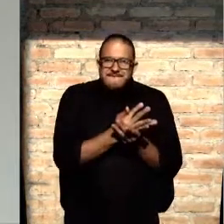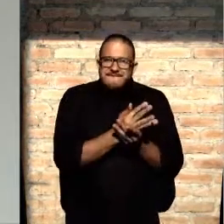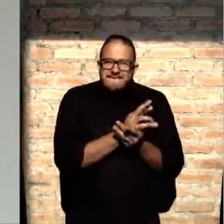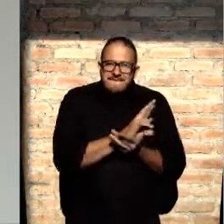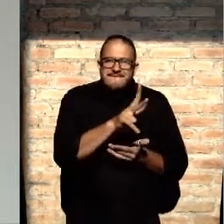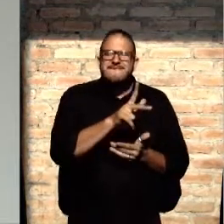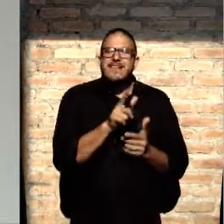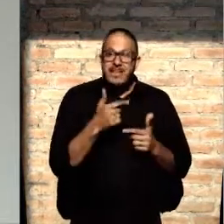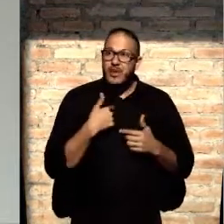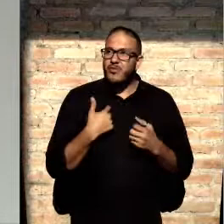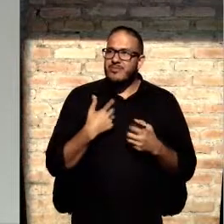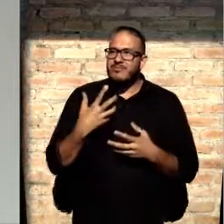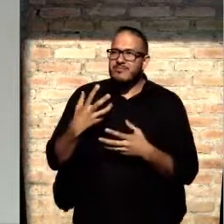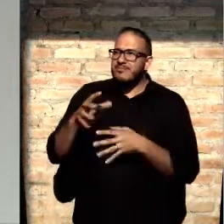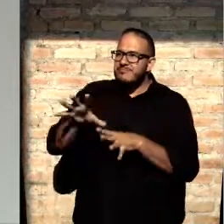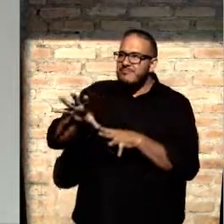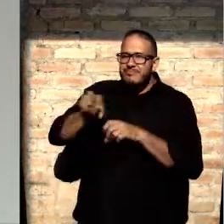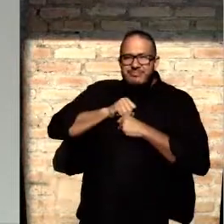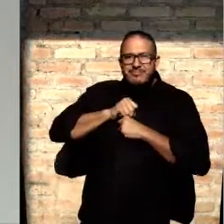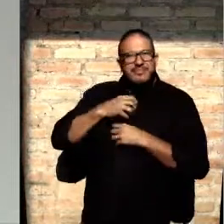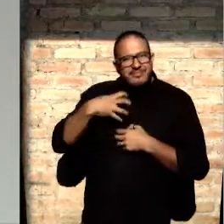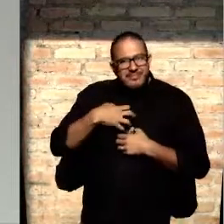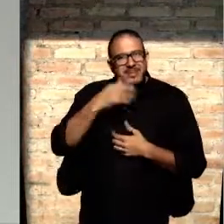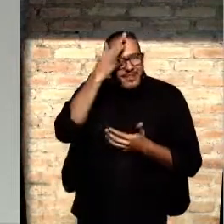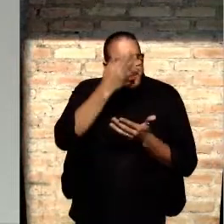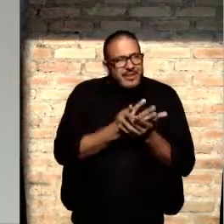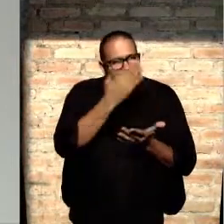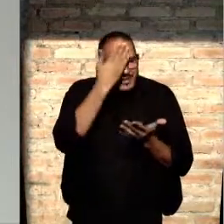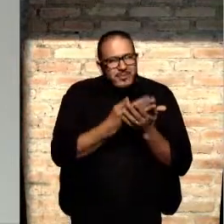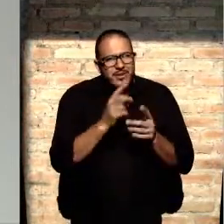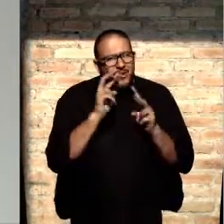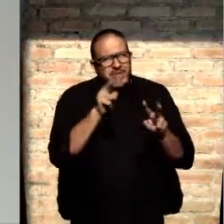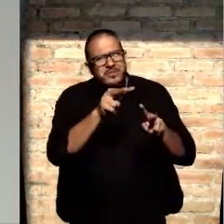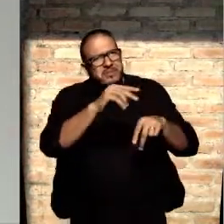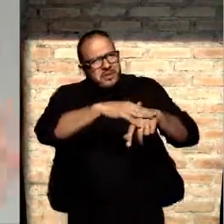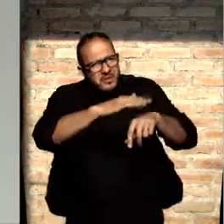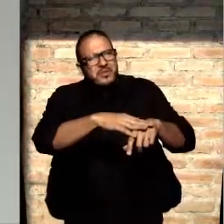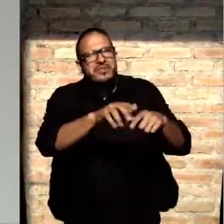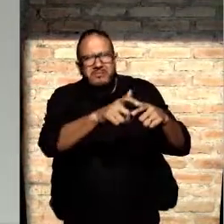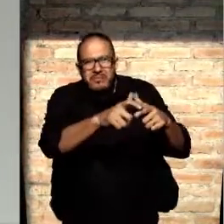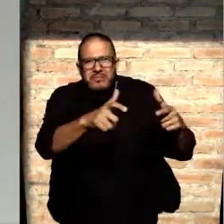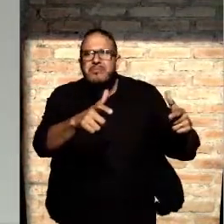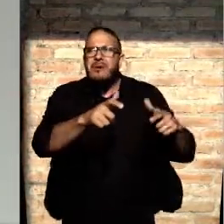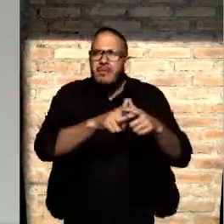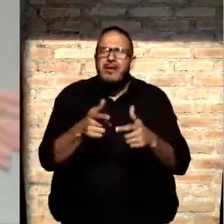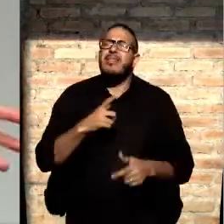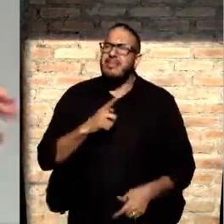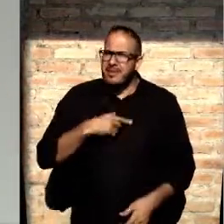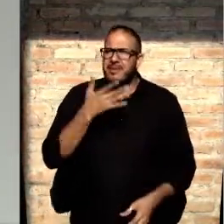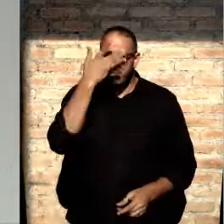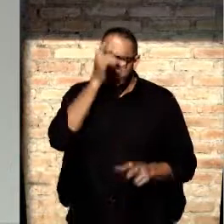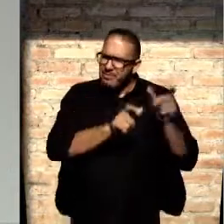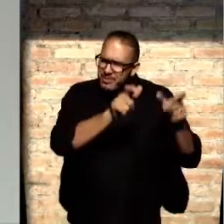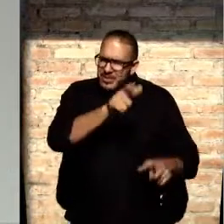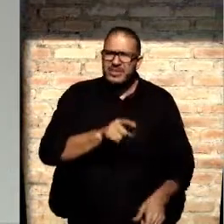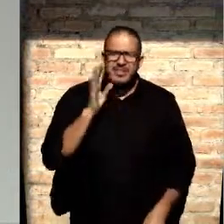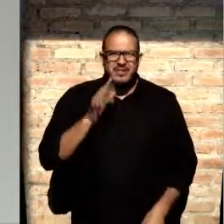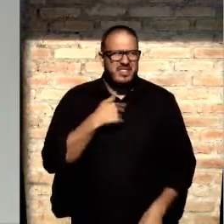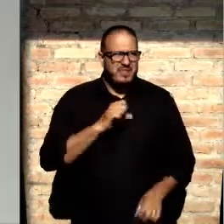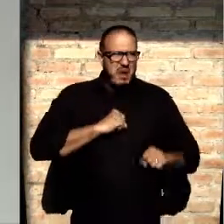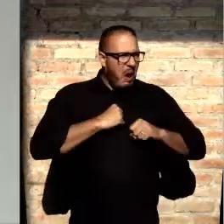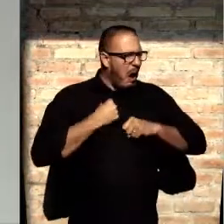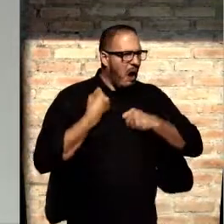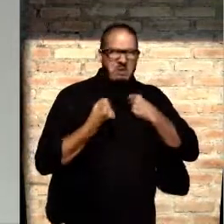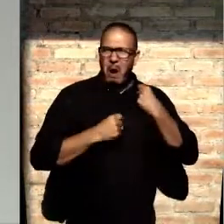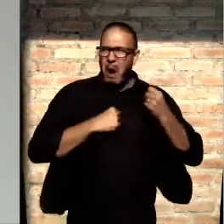esperançosa porque eu vejo que tem gente fazendo ainda tem muita gente legal nesse mundo a gente fica falando olhos pra